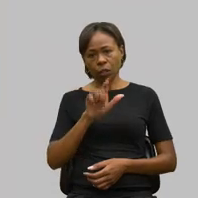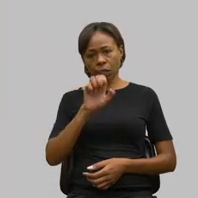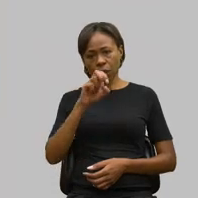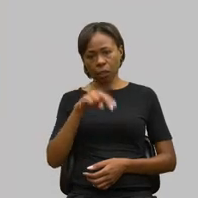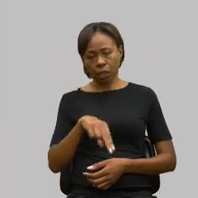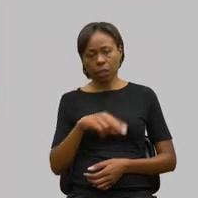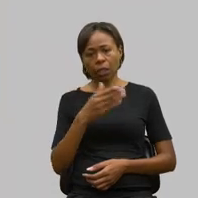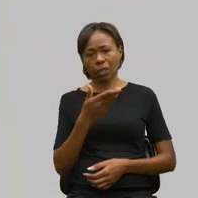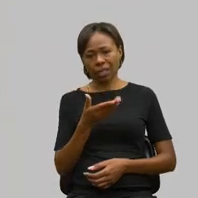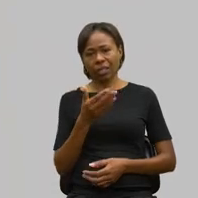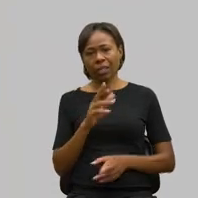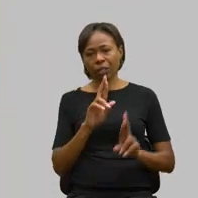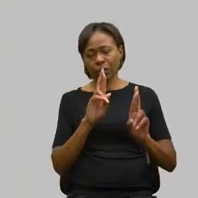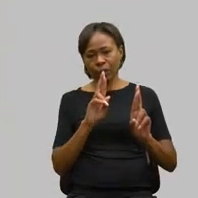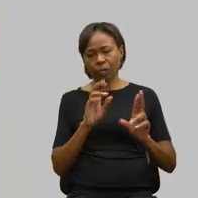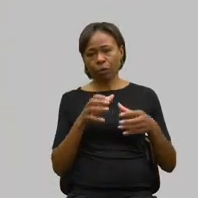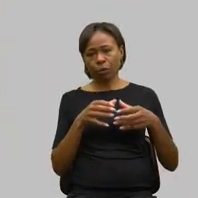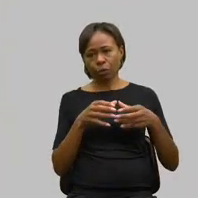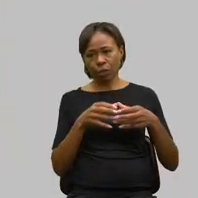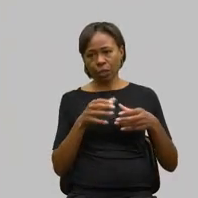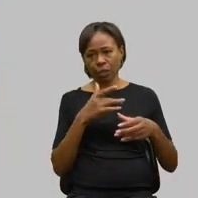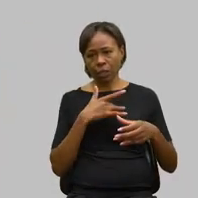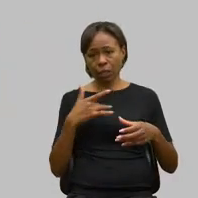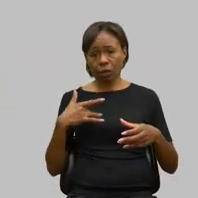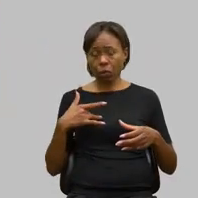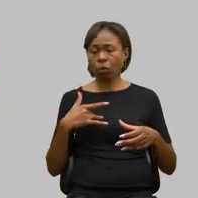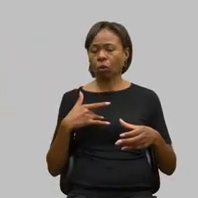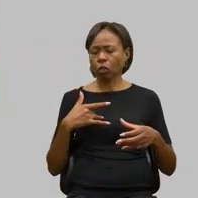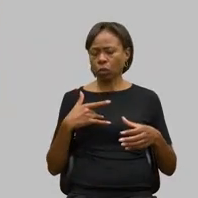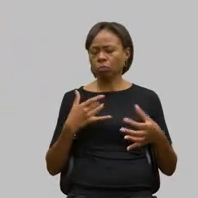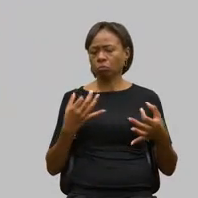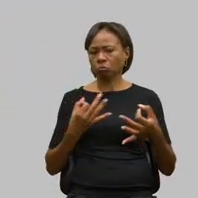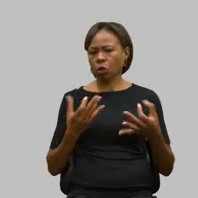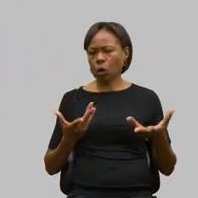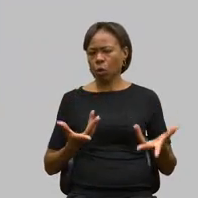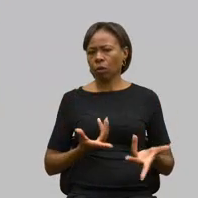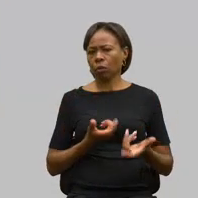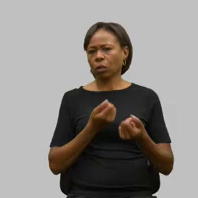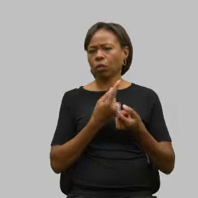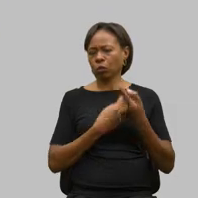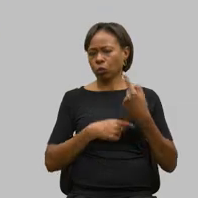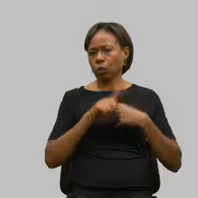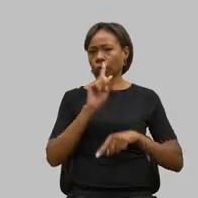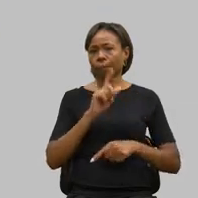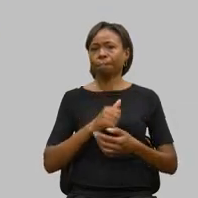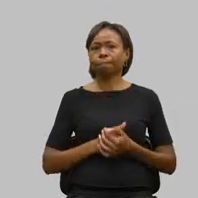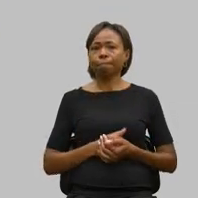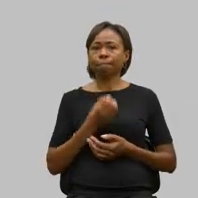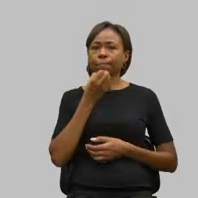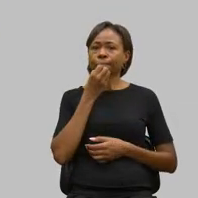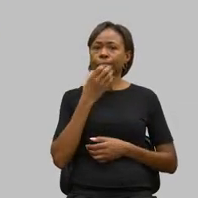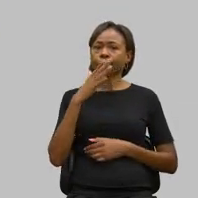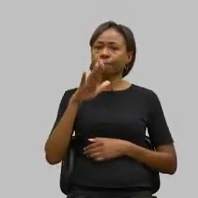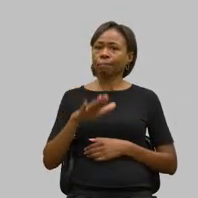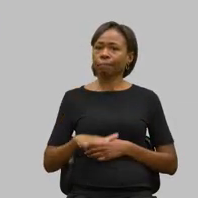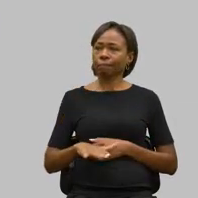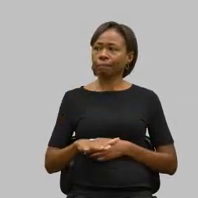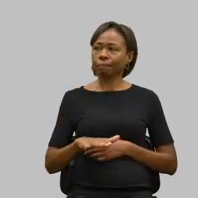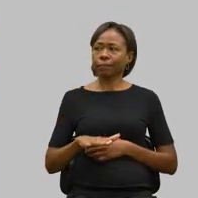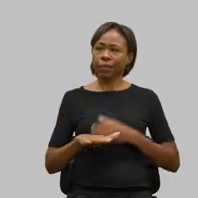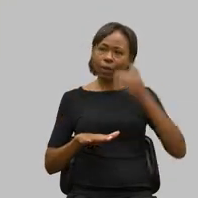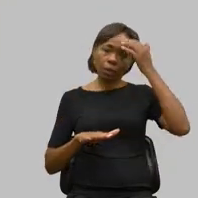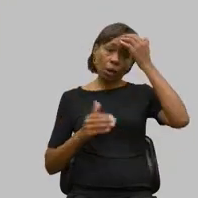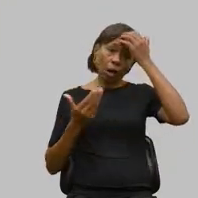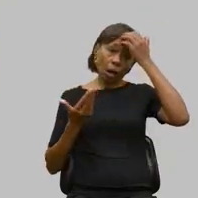Comissão de Saúde com tanta veemência e com tanto sucesso. Boa tarde aqui ao nosso